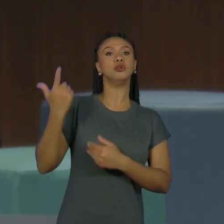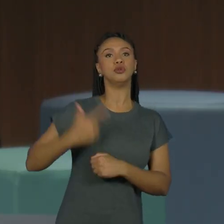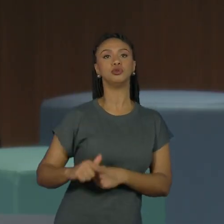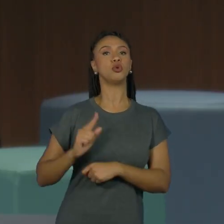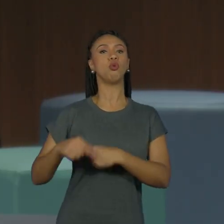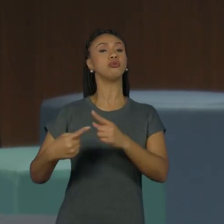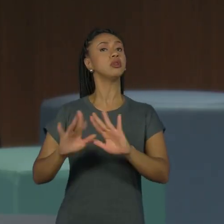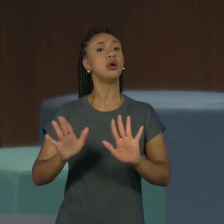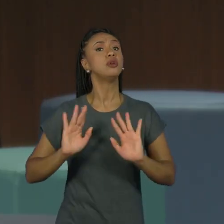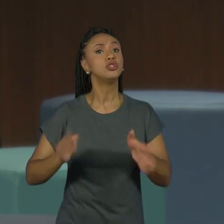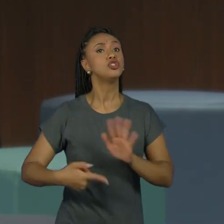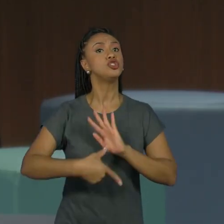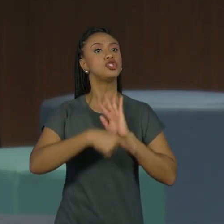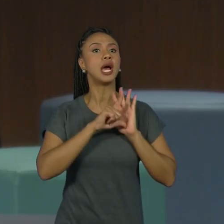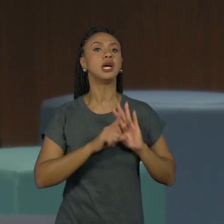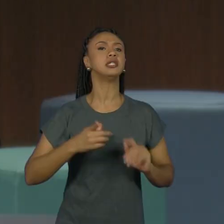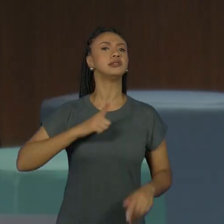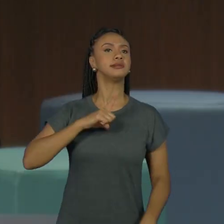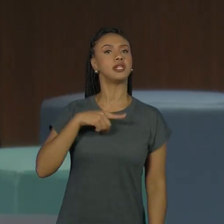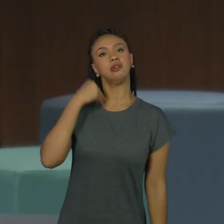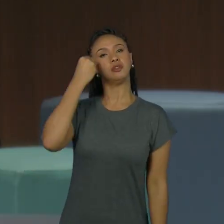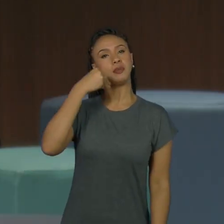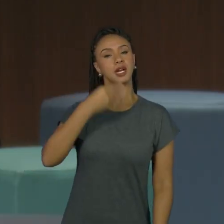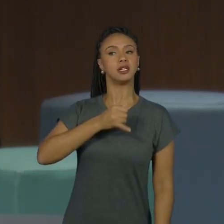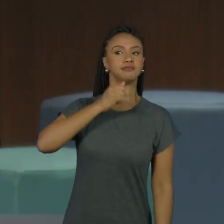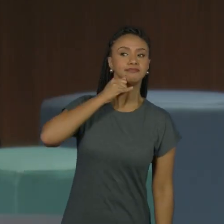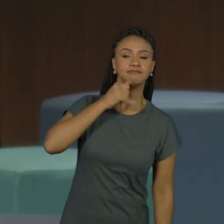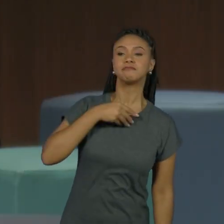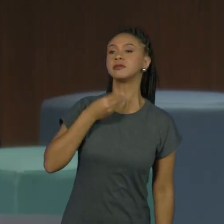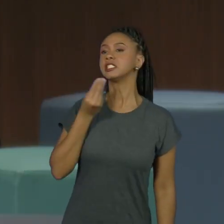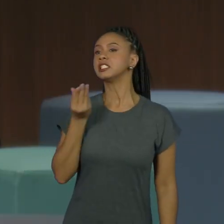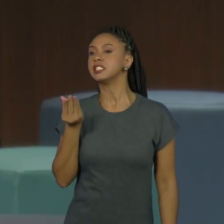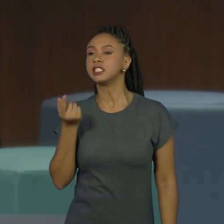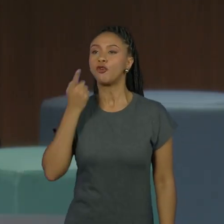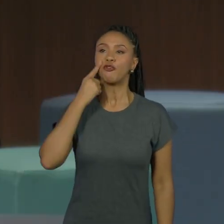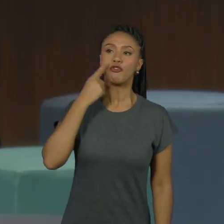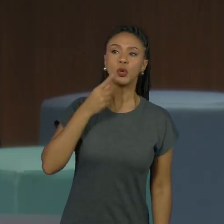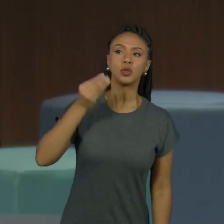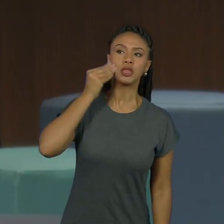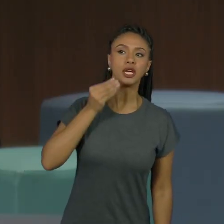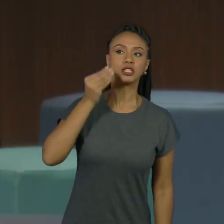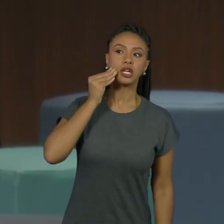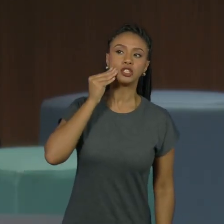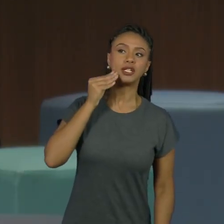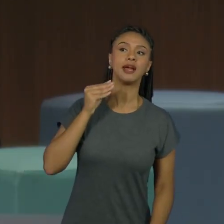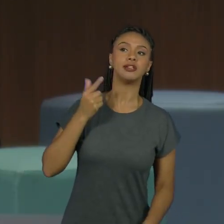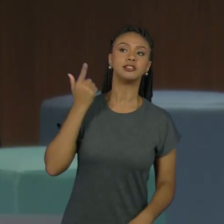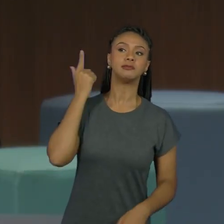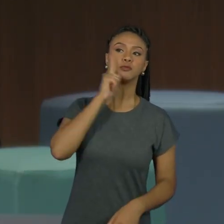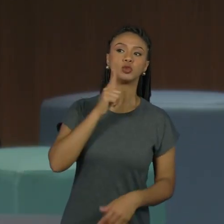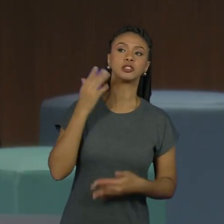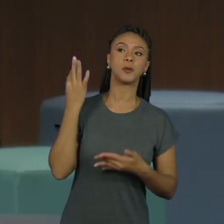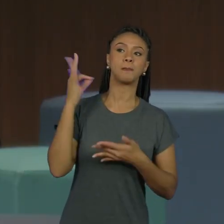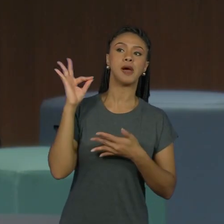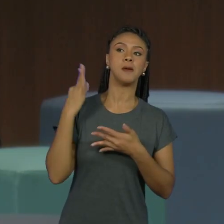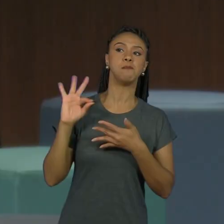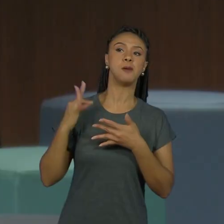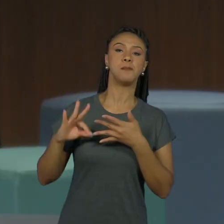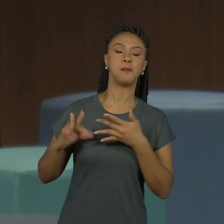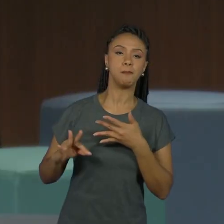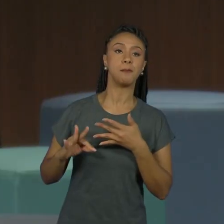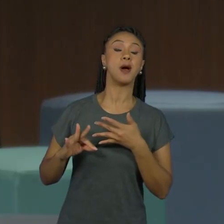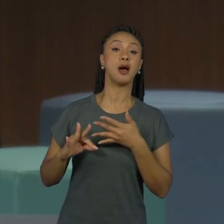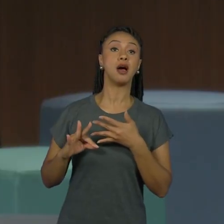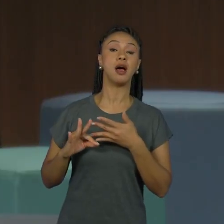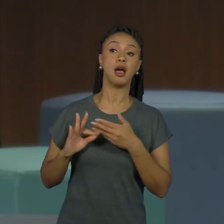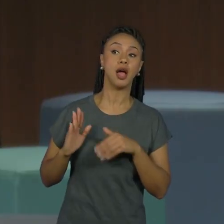um modelo que foi testado, que foi analisado, né? Que tem princípios e propósitos